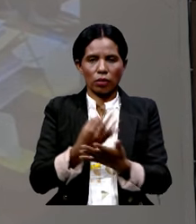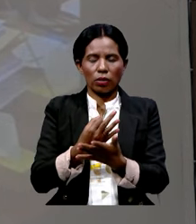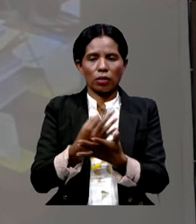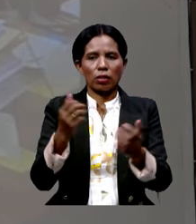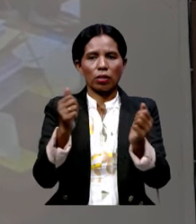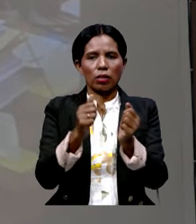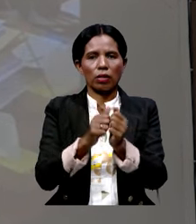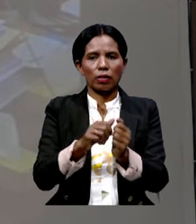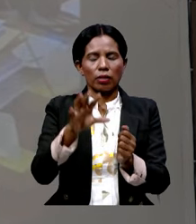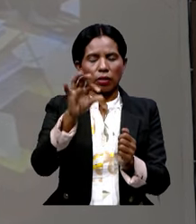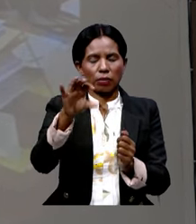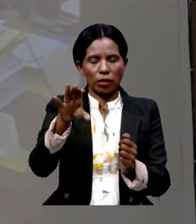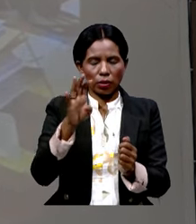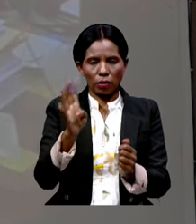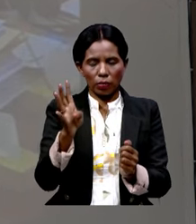mutu